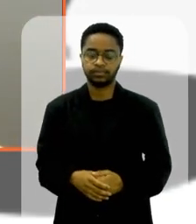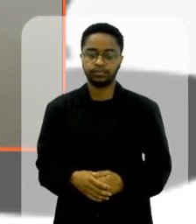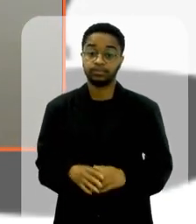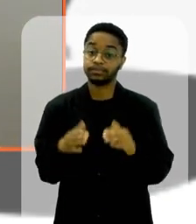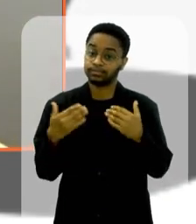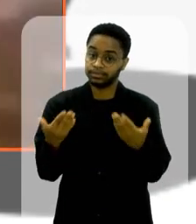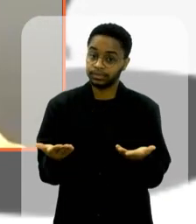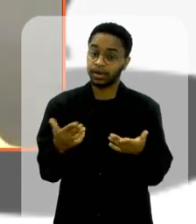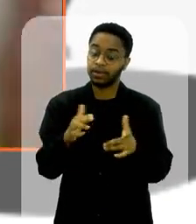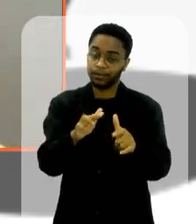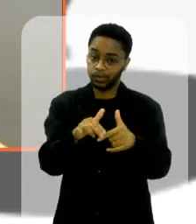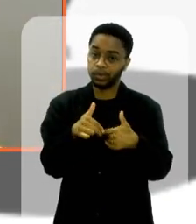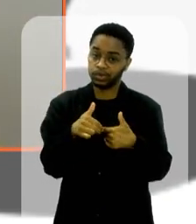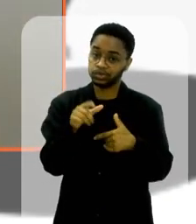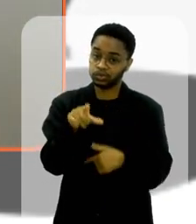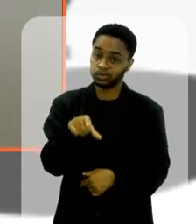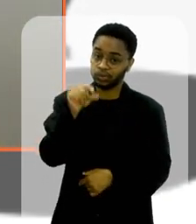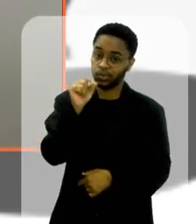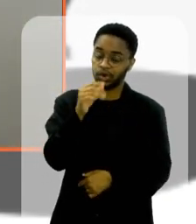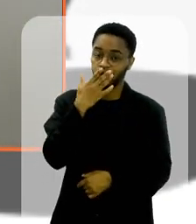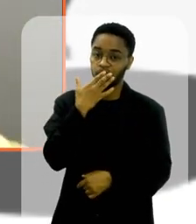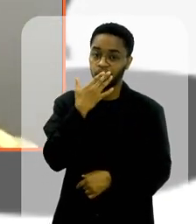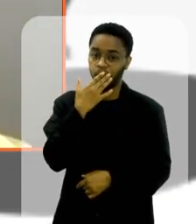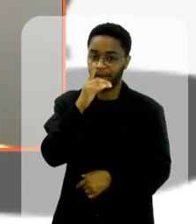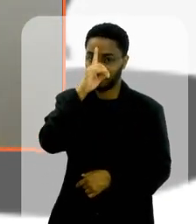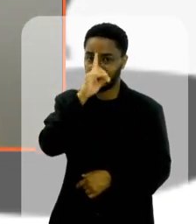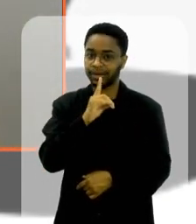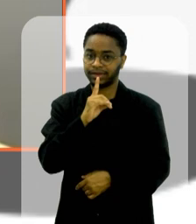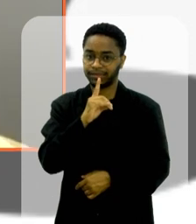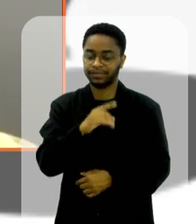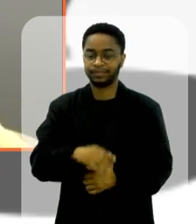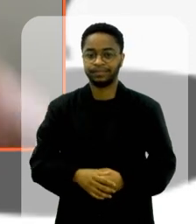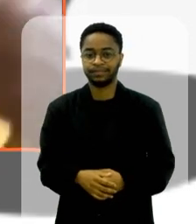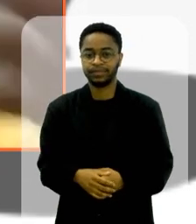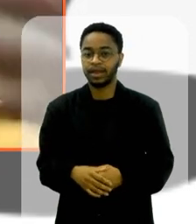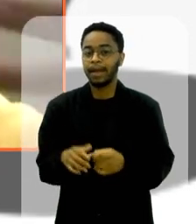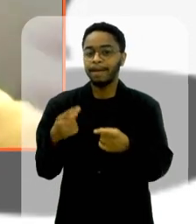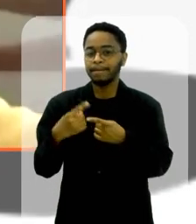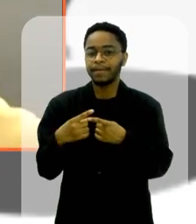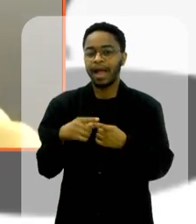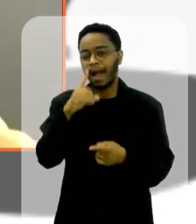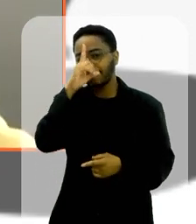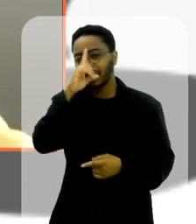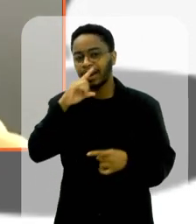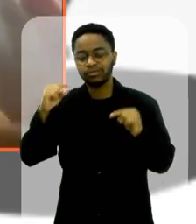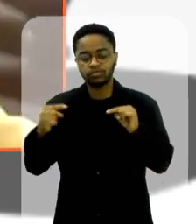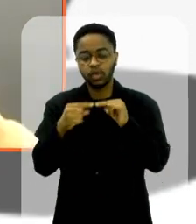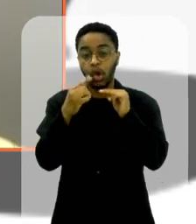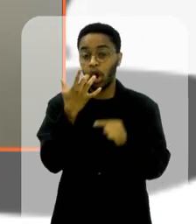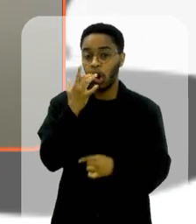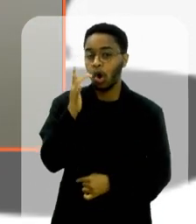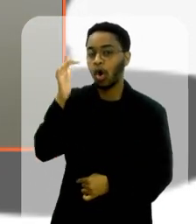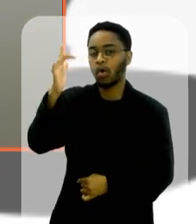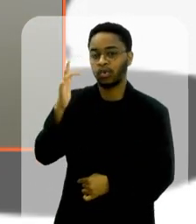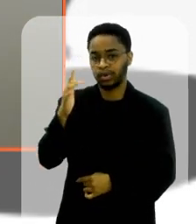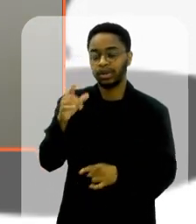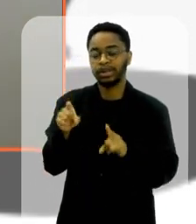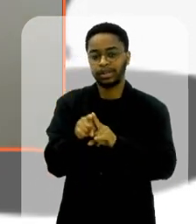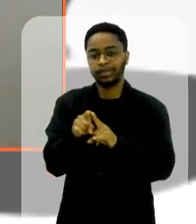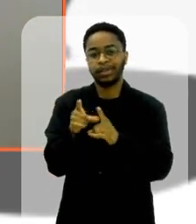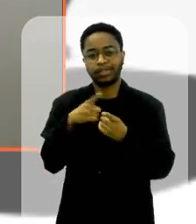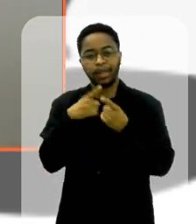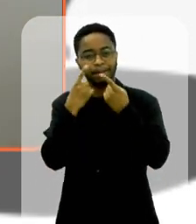aqui, certo? Então, é por isso que a gente escolheu essa cor amarela, o amarelo ouro do nosso hino